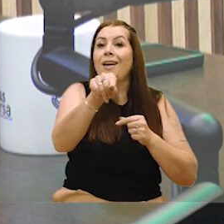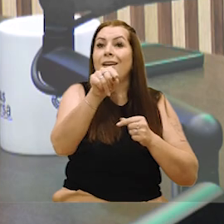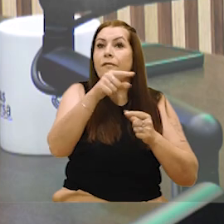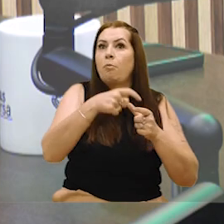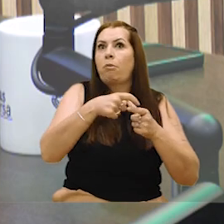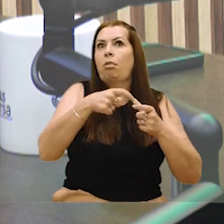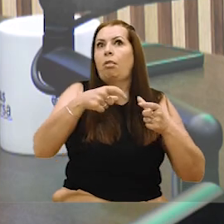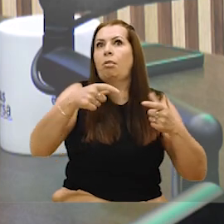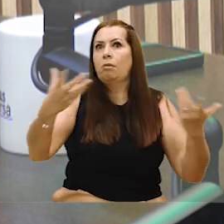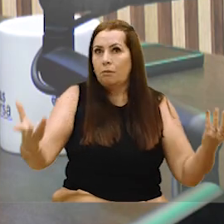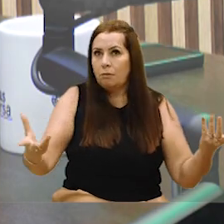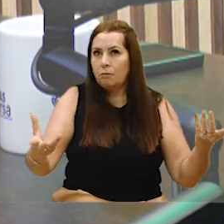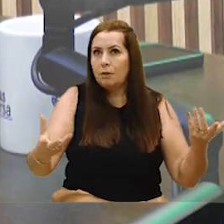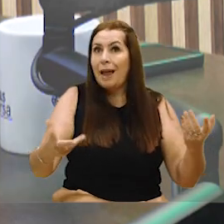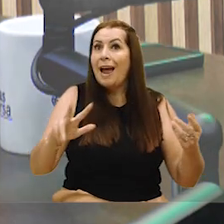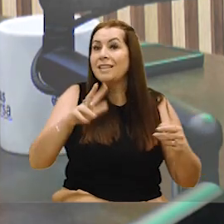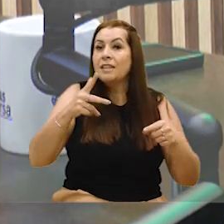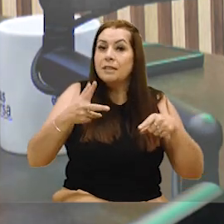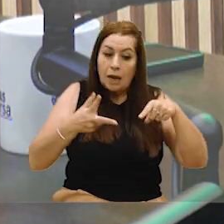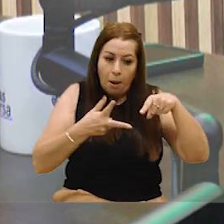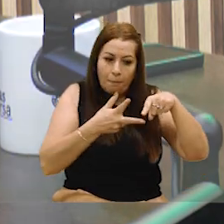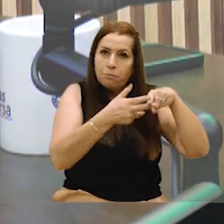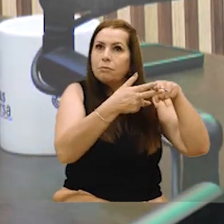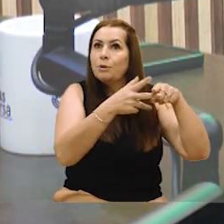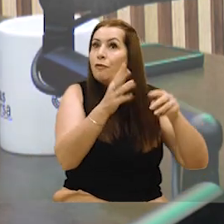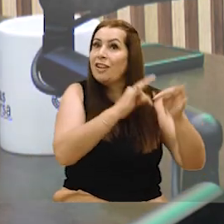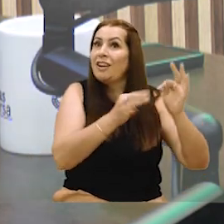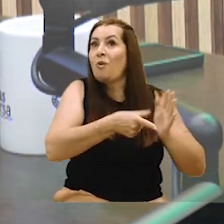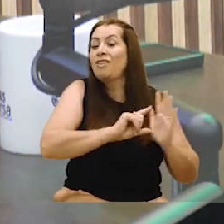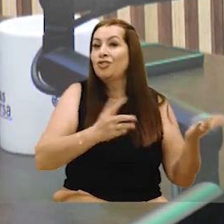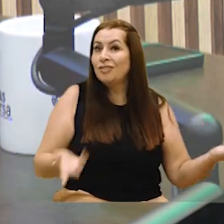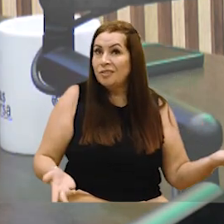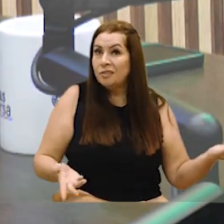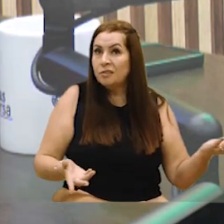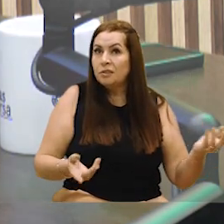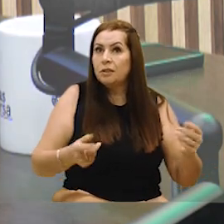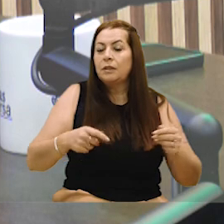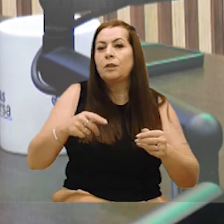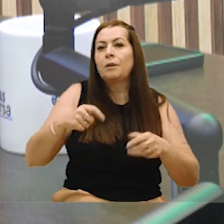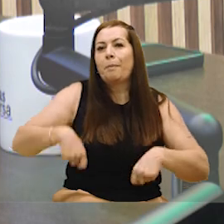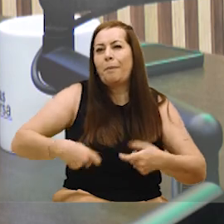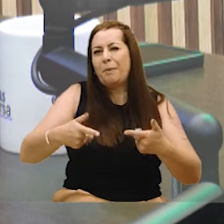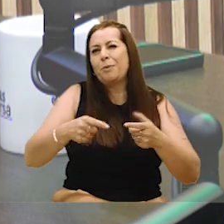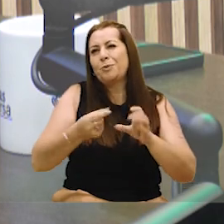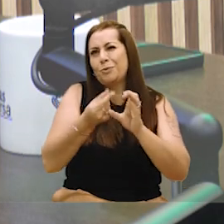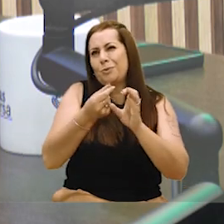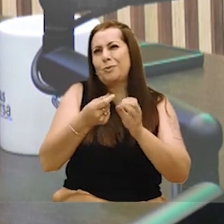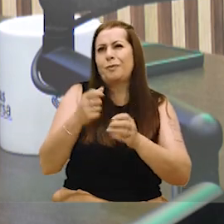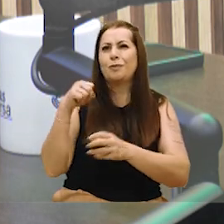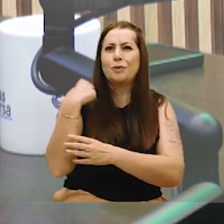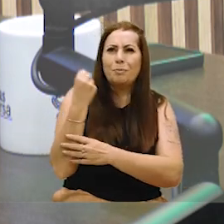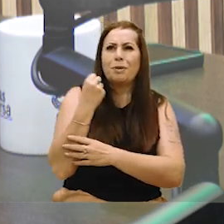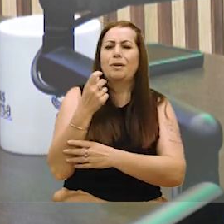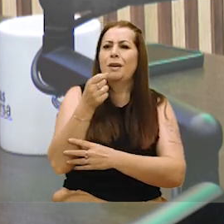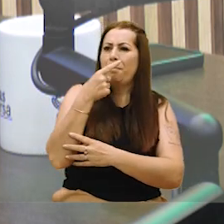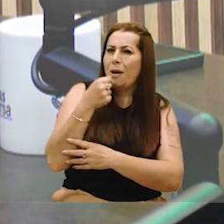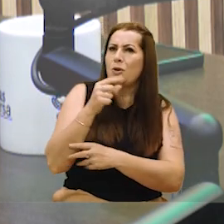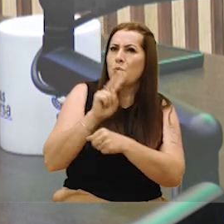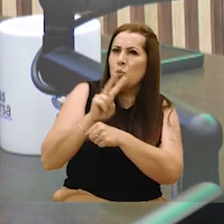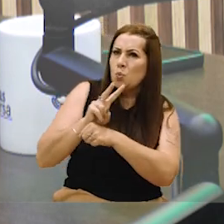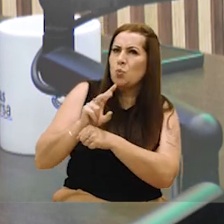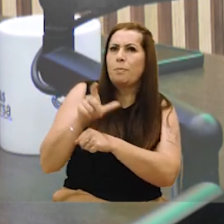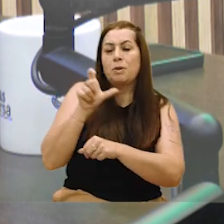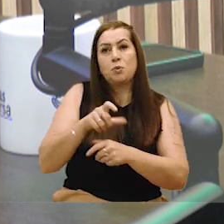e vai aumentando. Daí, às vezes, tem que amputar a perna do idoso porque não foi tratado. Aí tem um custo com fisioterapia, com remédio, com cuidador. Todo mundo